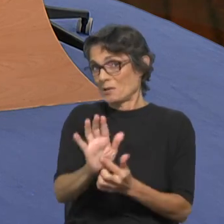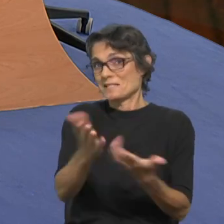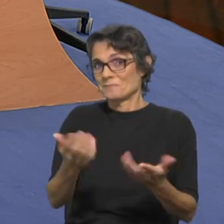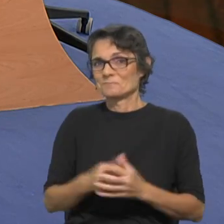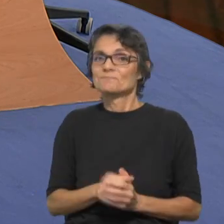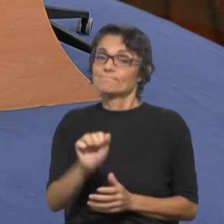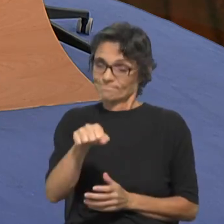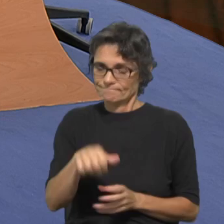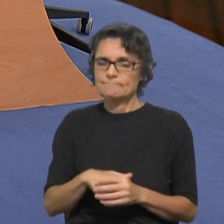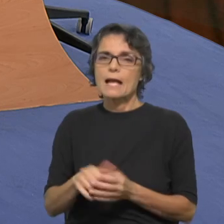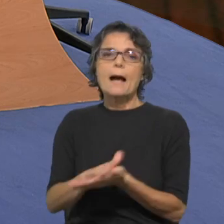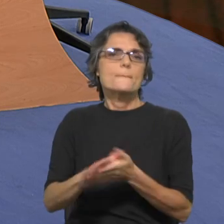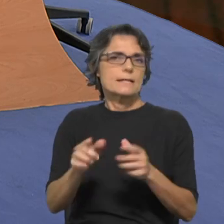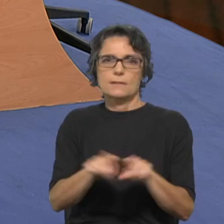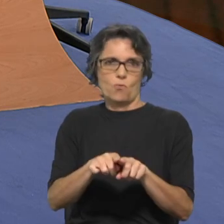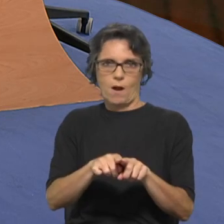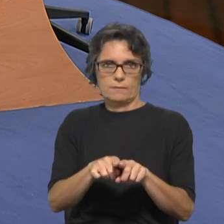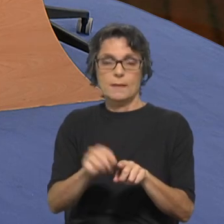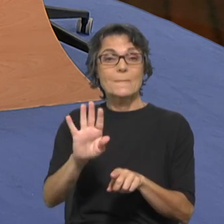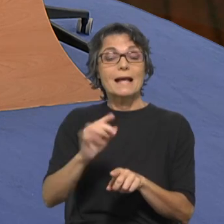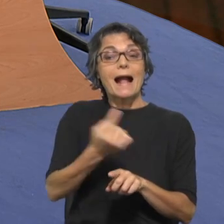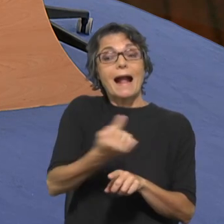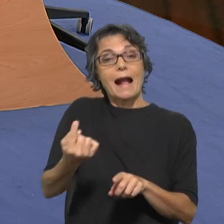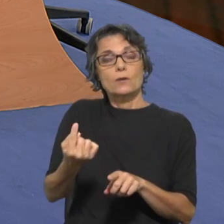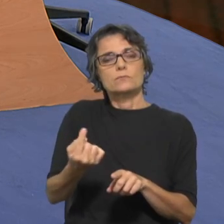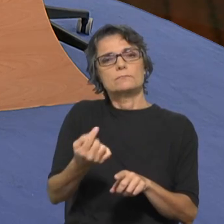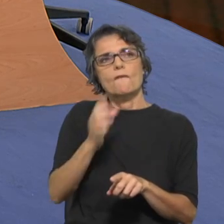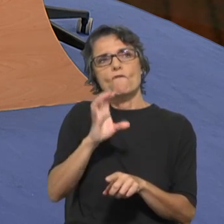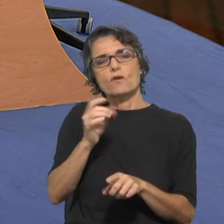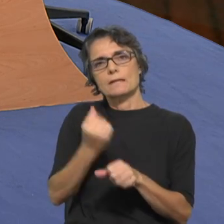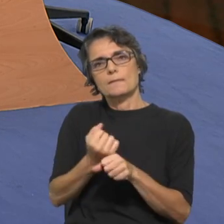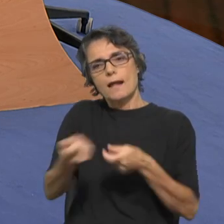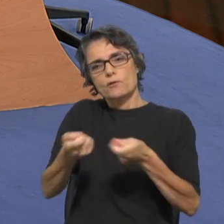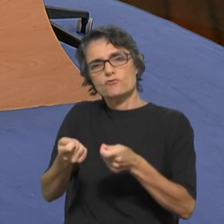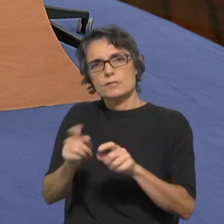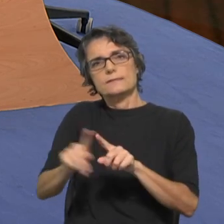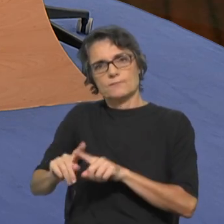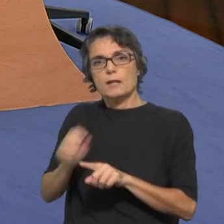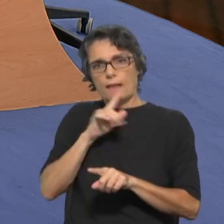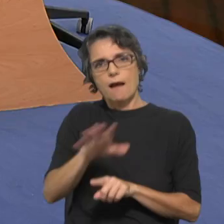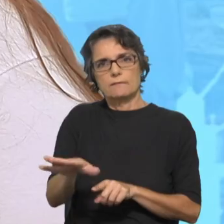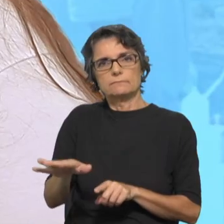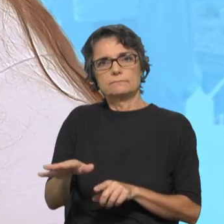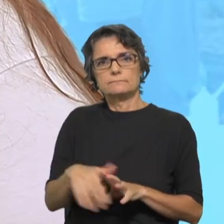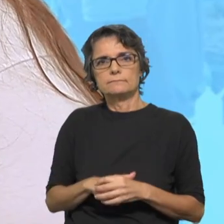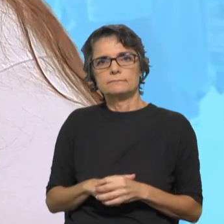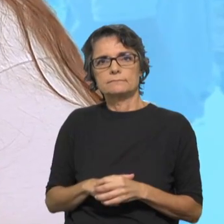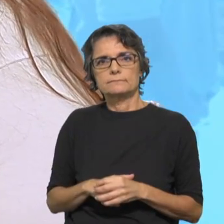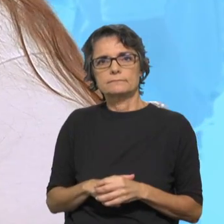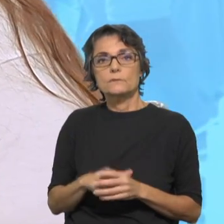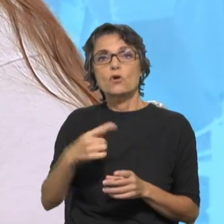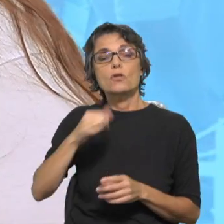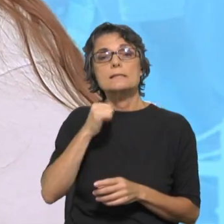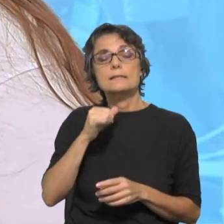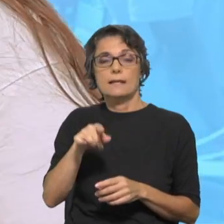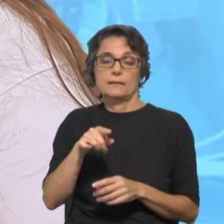do convívio é igual em todas as dioceses, mas depois cada um trabalha à sua maneira, a logística, da maneira que pode, também consegue. Nós em Santarém somos